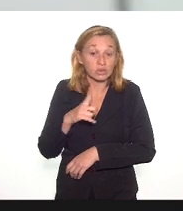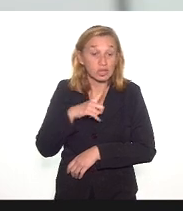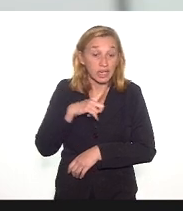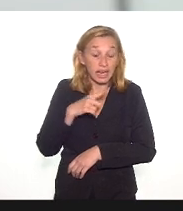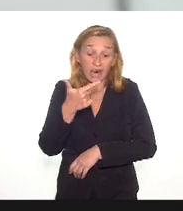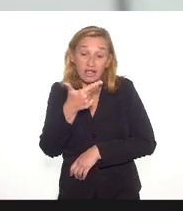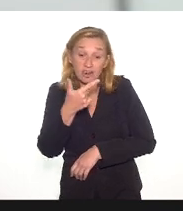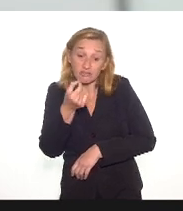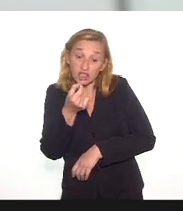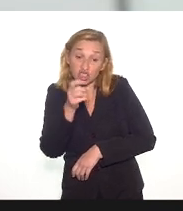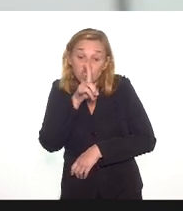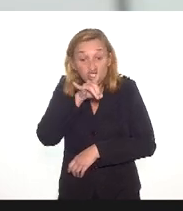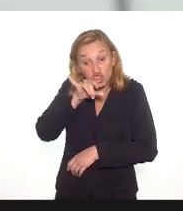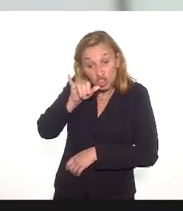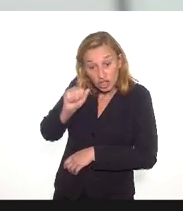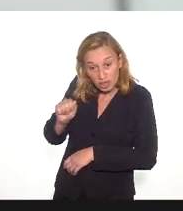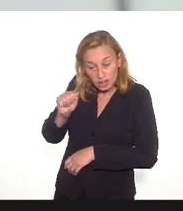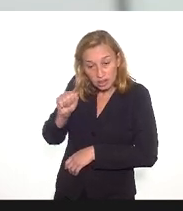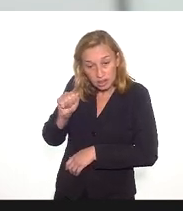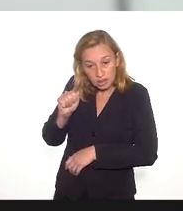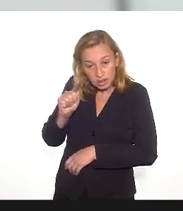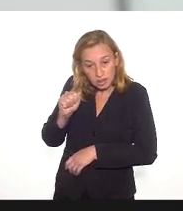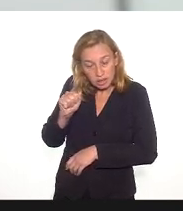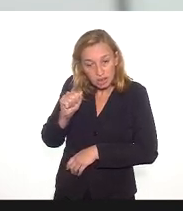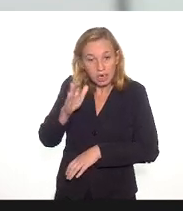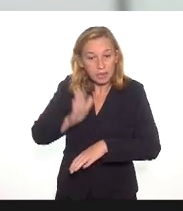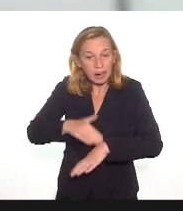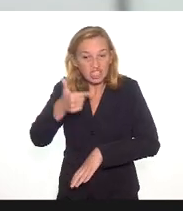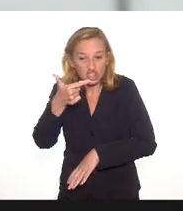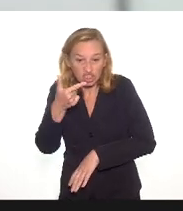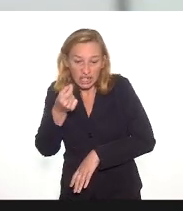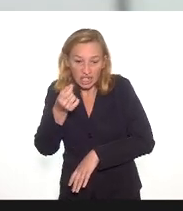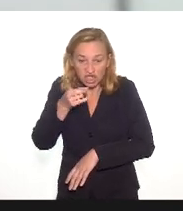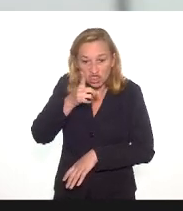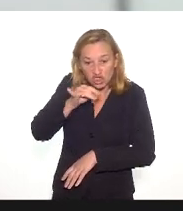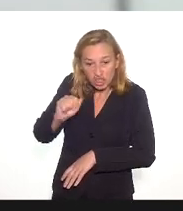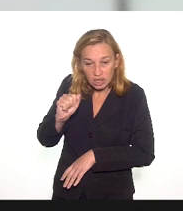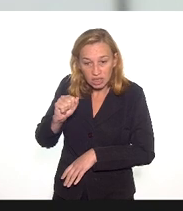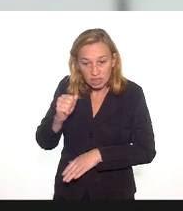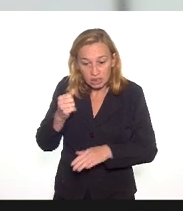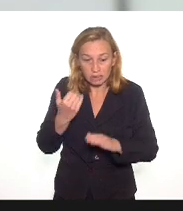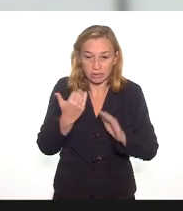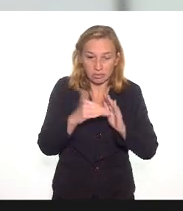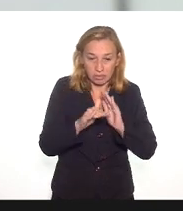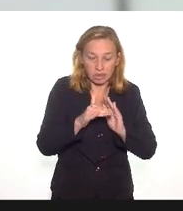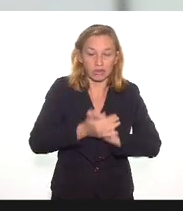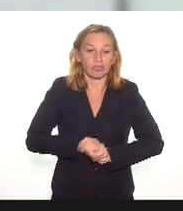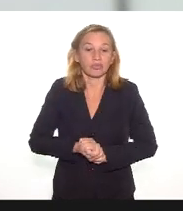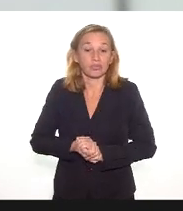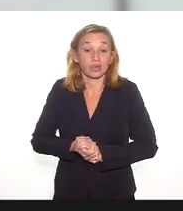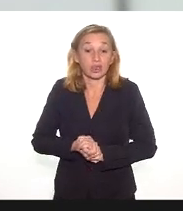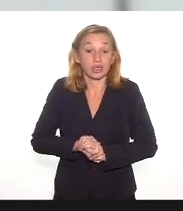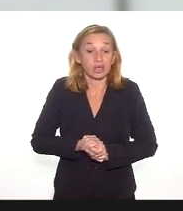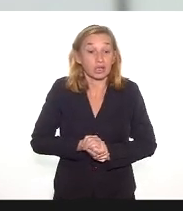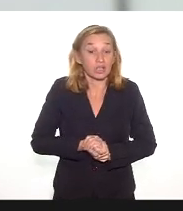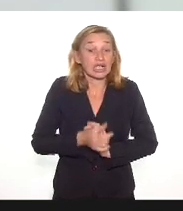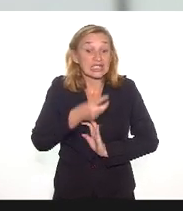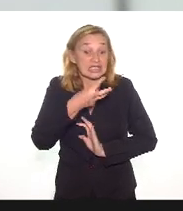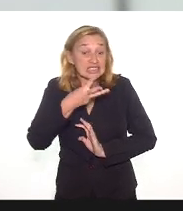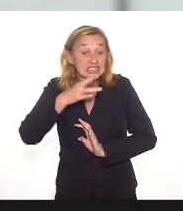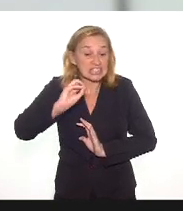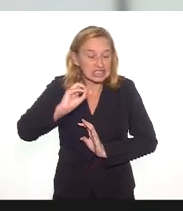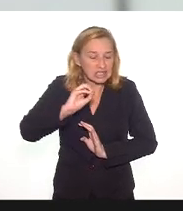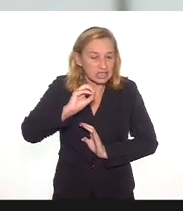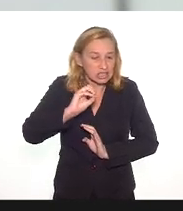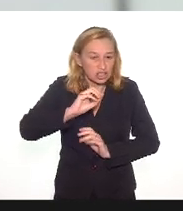20 dias para apreciar e mais 10 dias para publicar. Então, até 30 de junho,